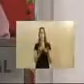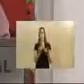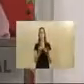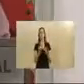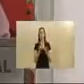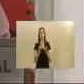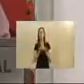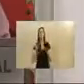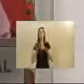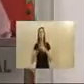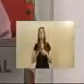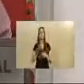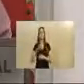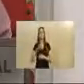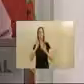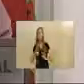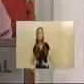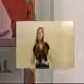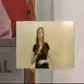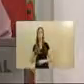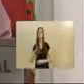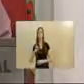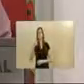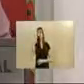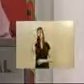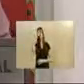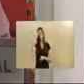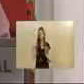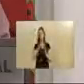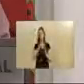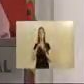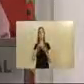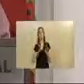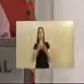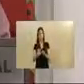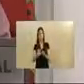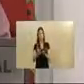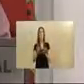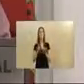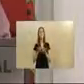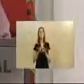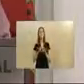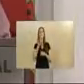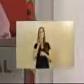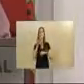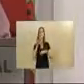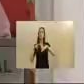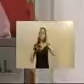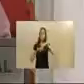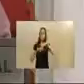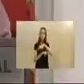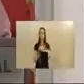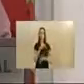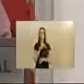de saúde mental de blumenau que é assessorada pelo programa de extensão incubadora tecnológica de cooperativas populares